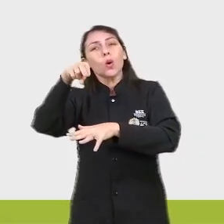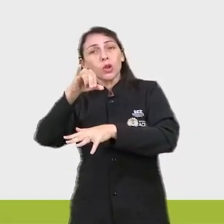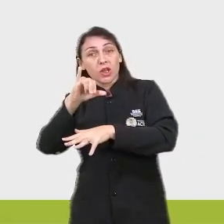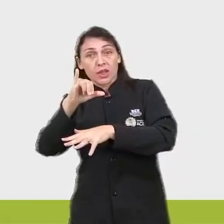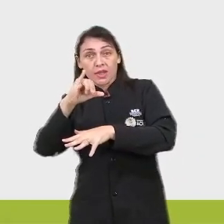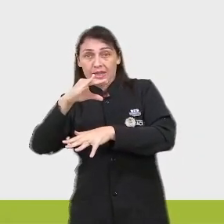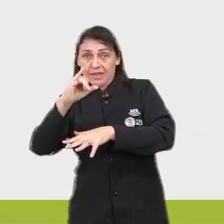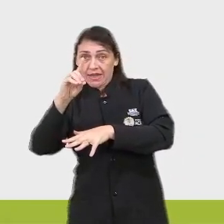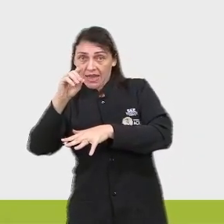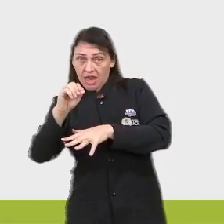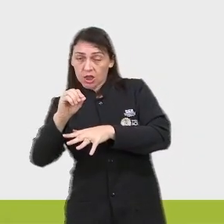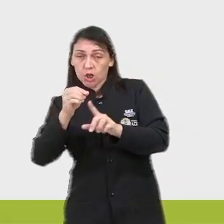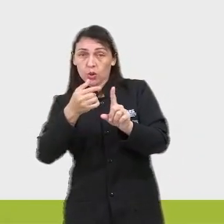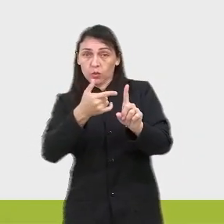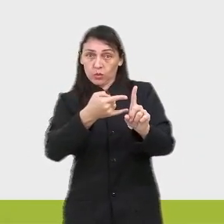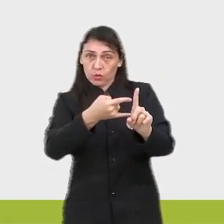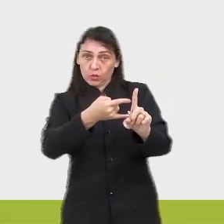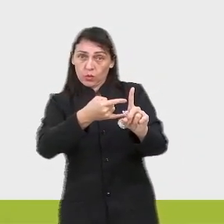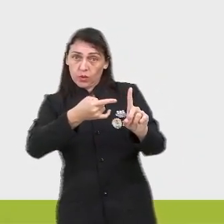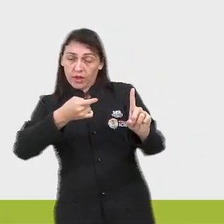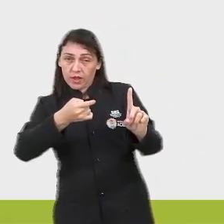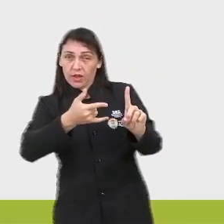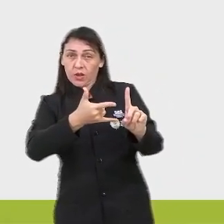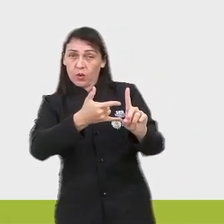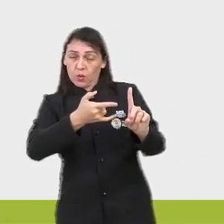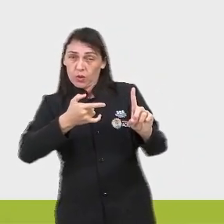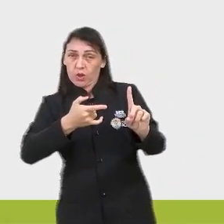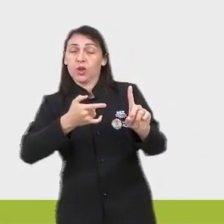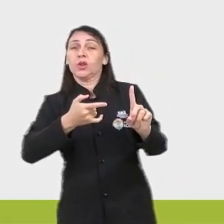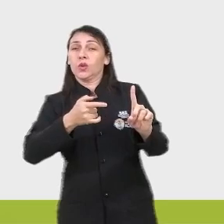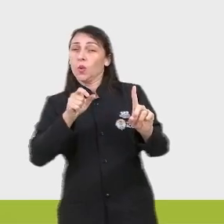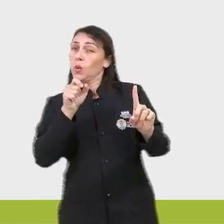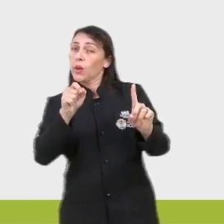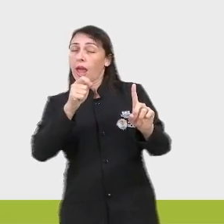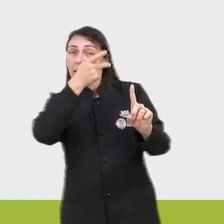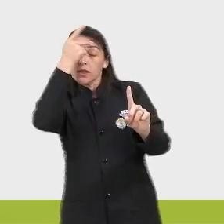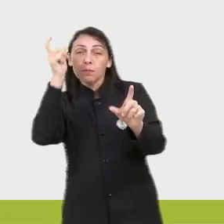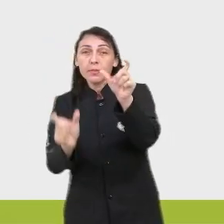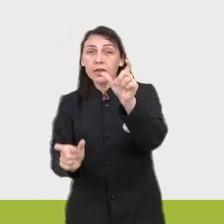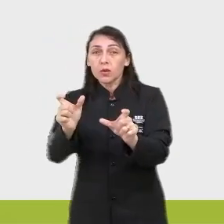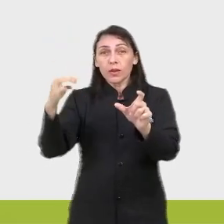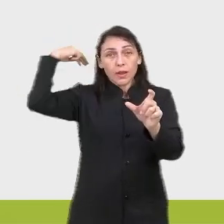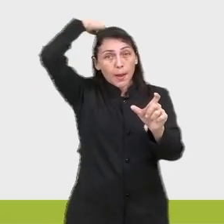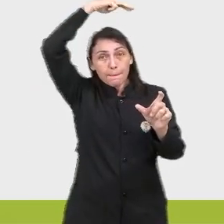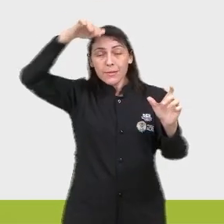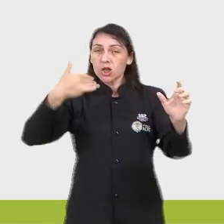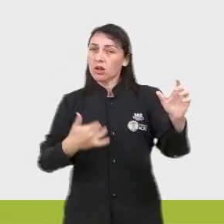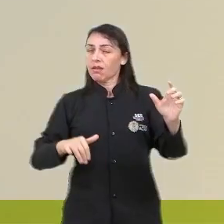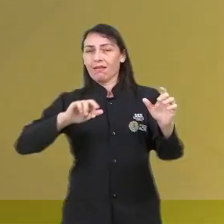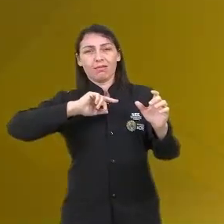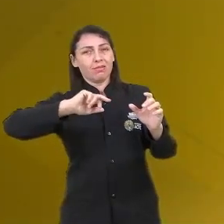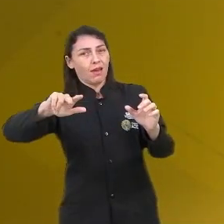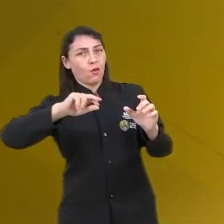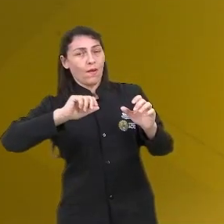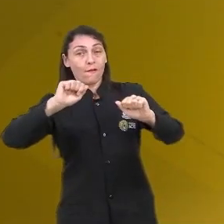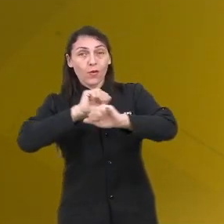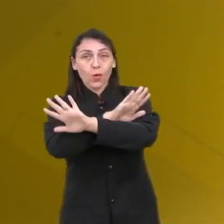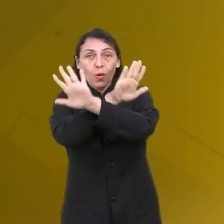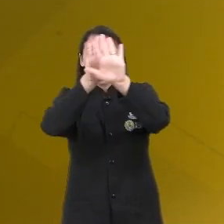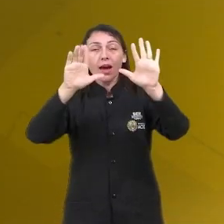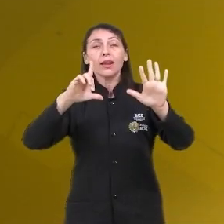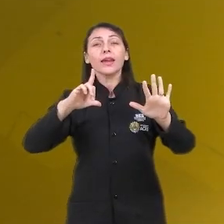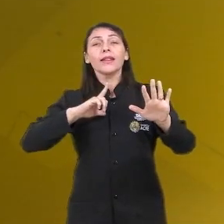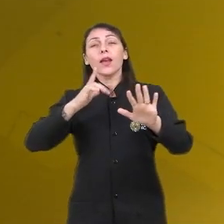indígena mexicana. Iconografia, os ícones, as pessoas, não. Ficou muito claro para a gente que ele